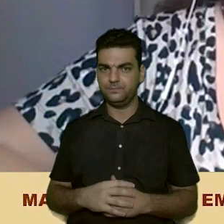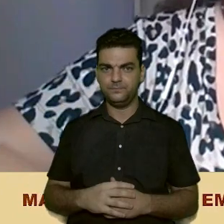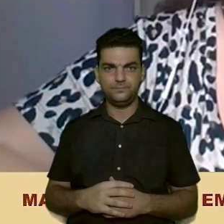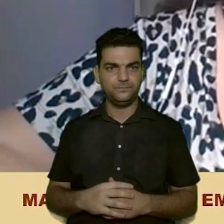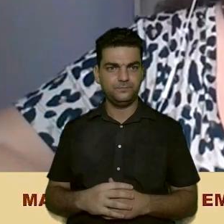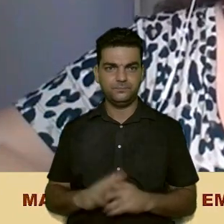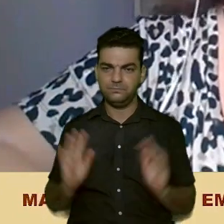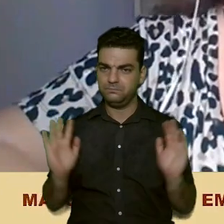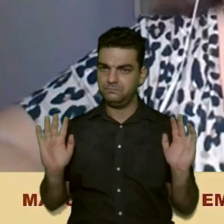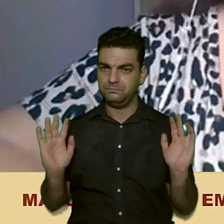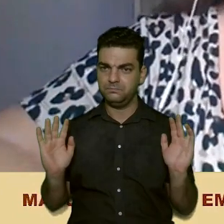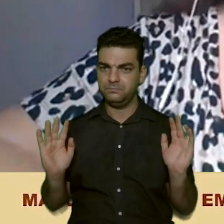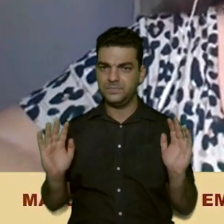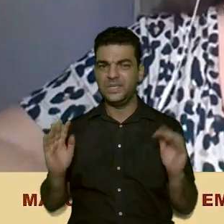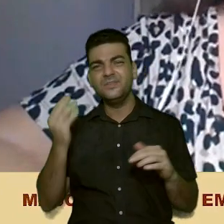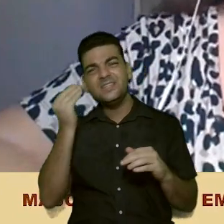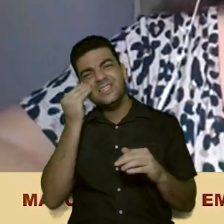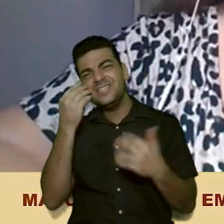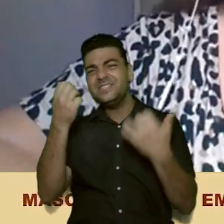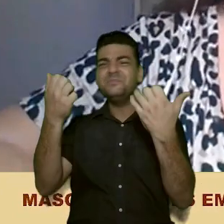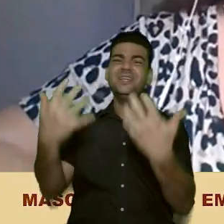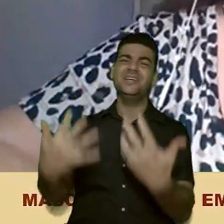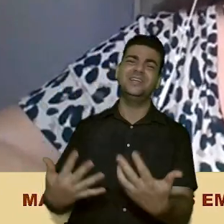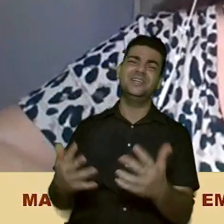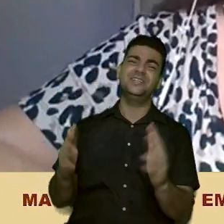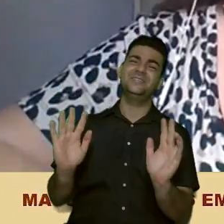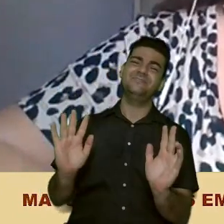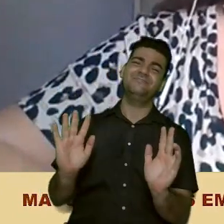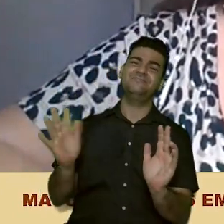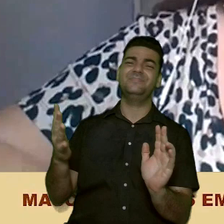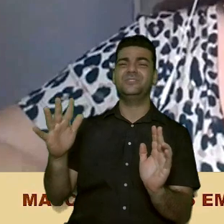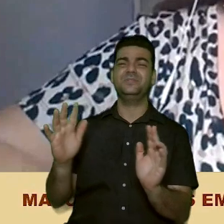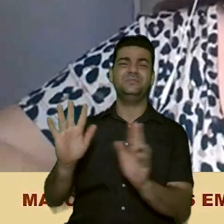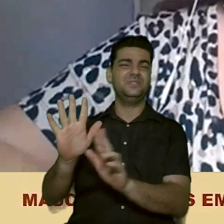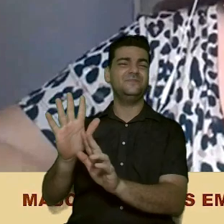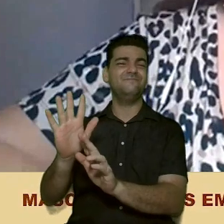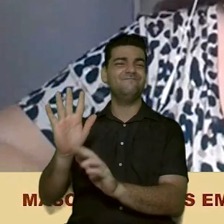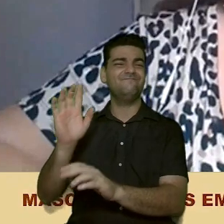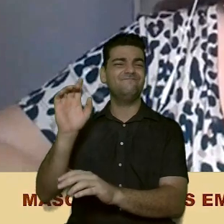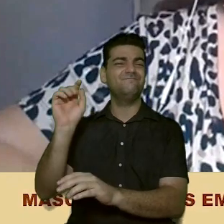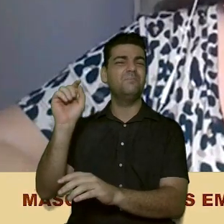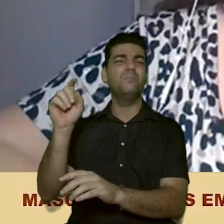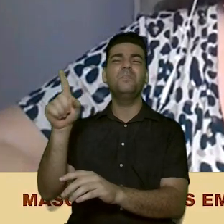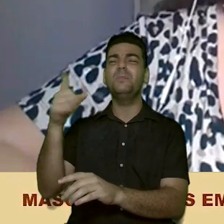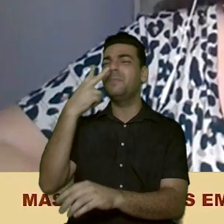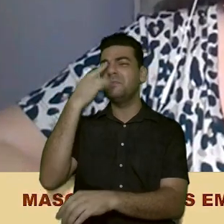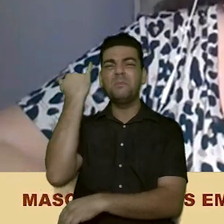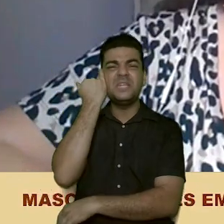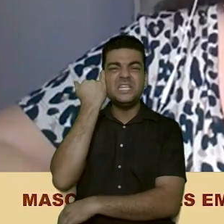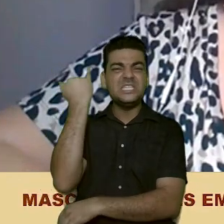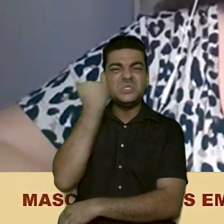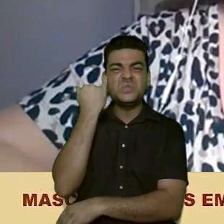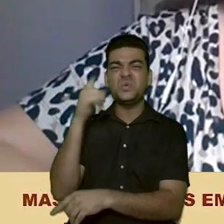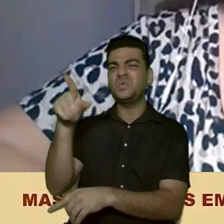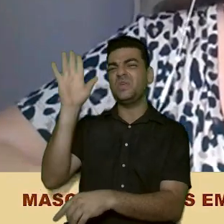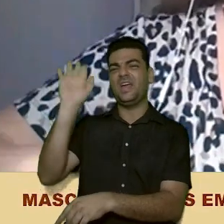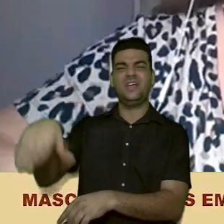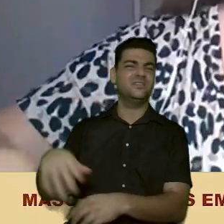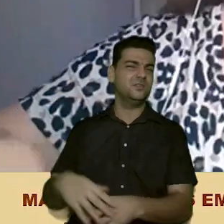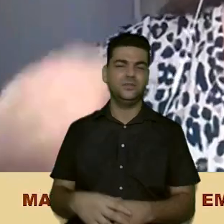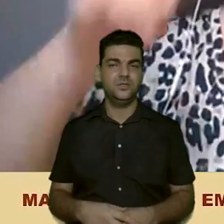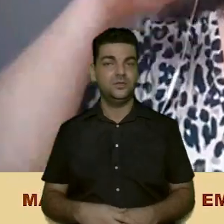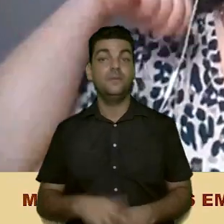essa sogra... Aí eu tentei, né, dar uma contornada naquilo, mas fiquei pensando, cara, mas que preguiça, né? E comentei